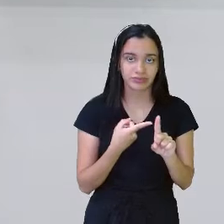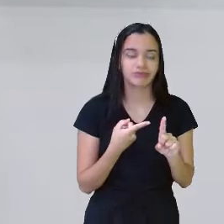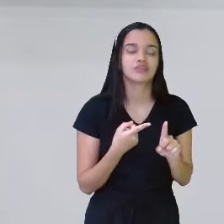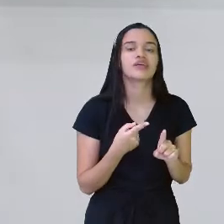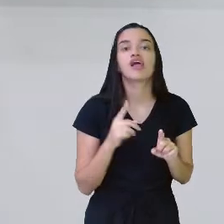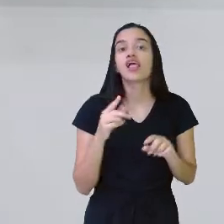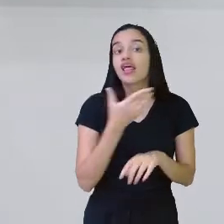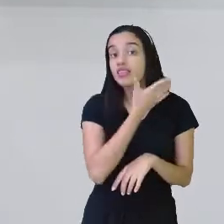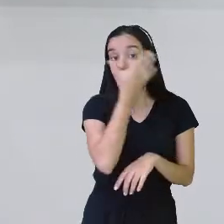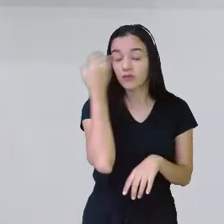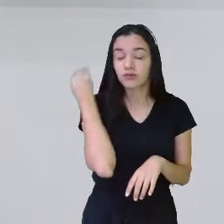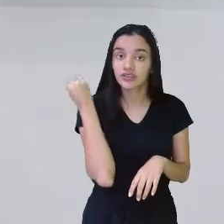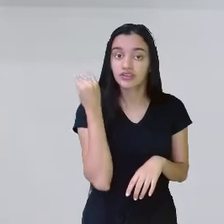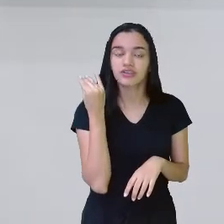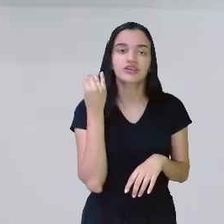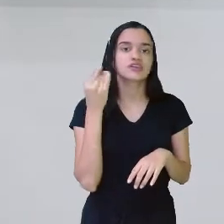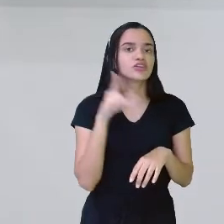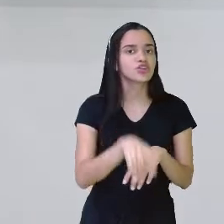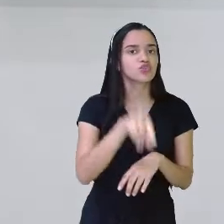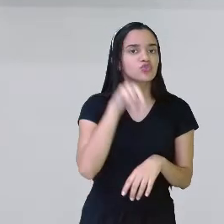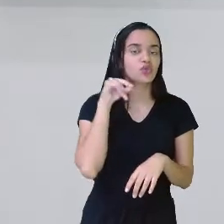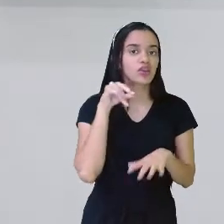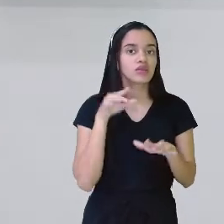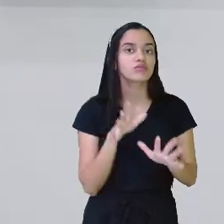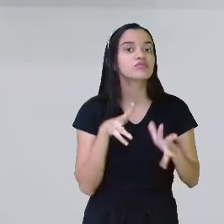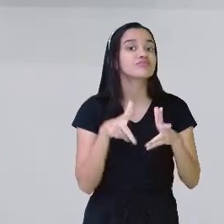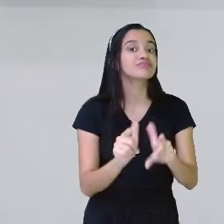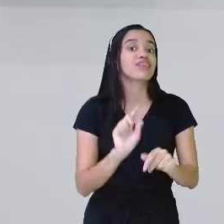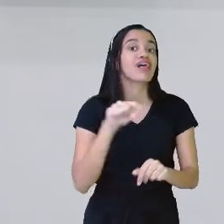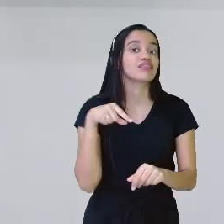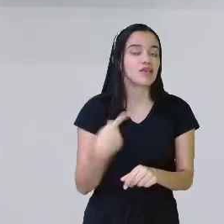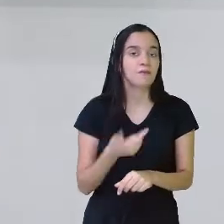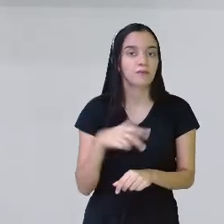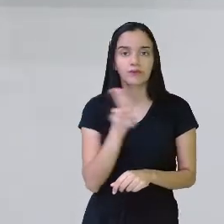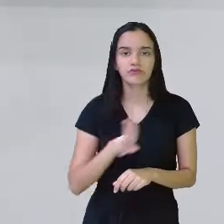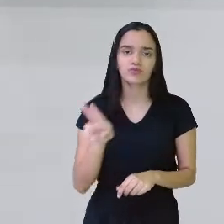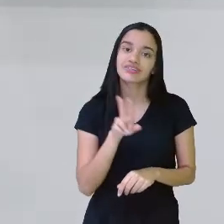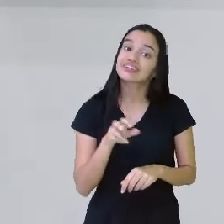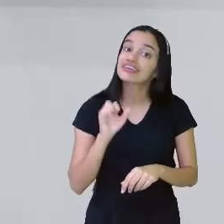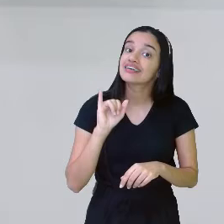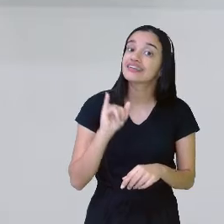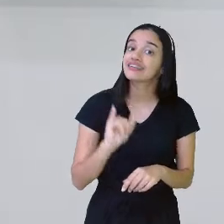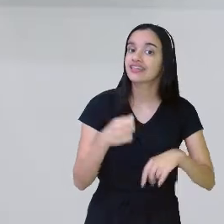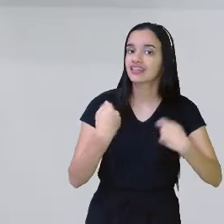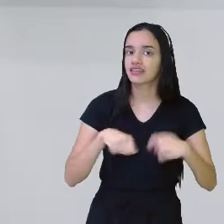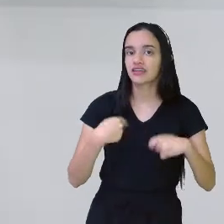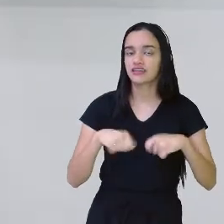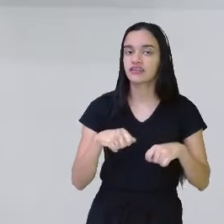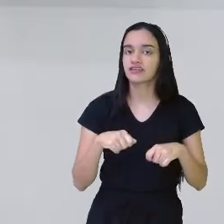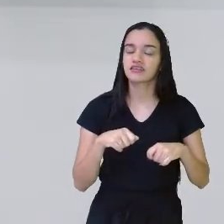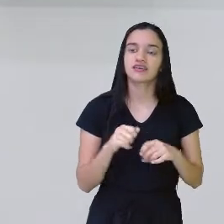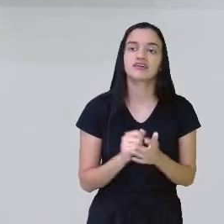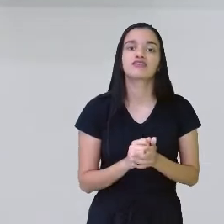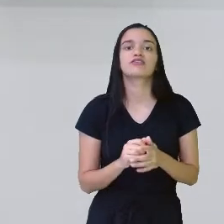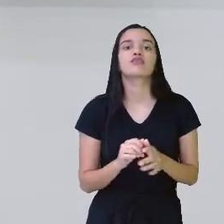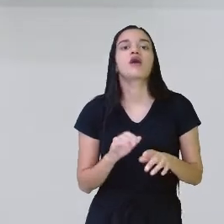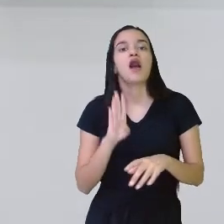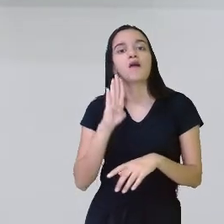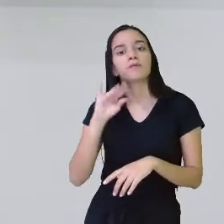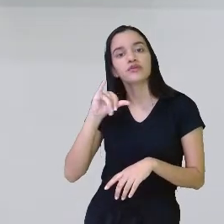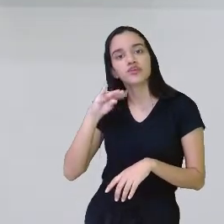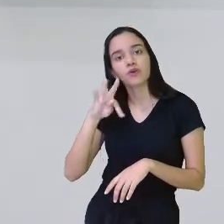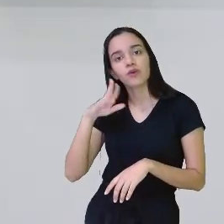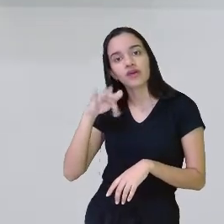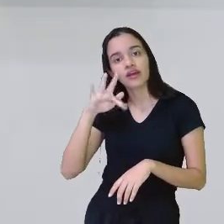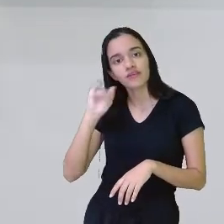Não esqueça de selecionar tudo para depois utilizar, se necessário, a bibliografia no final do texto. Porque às